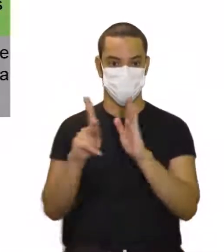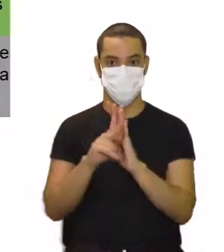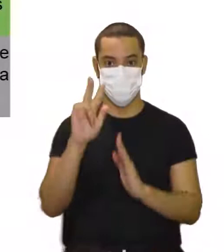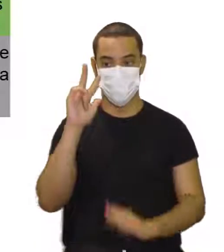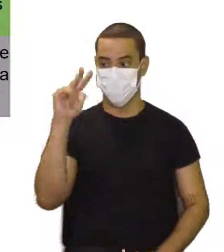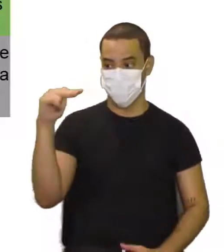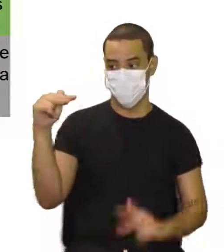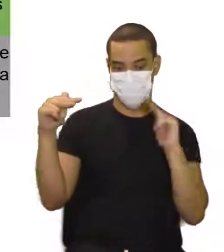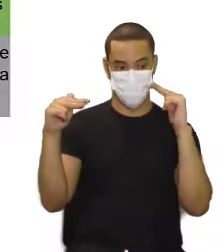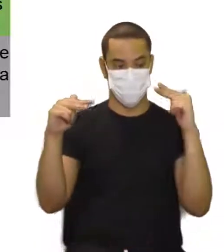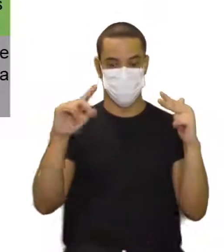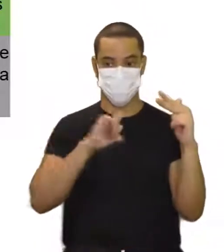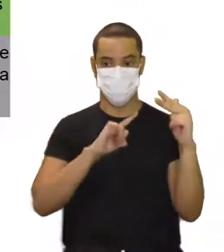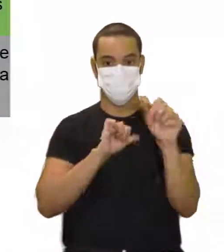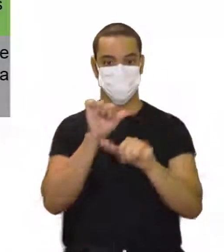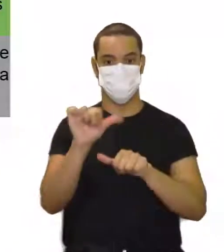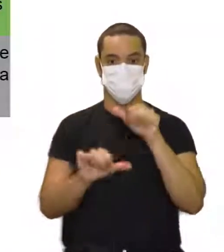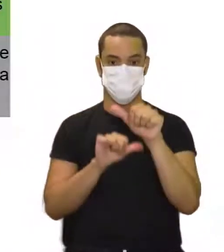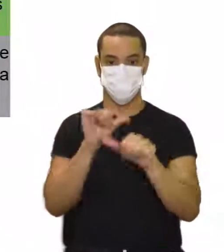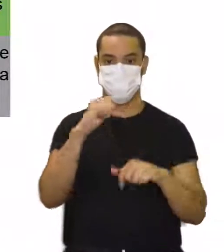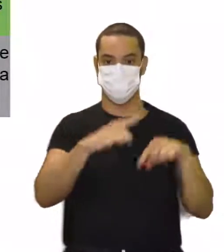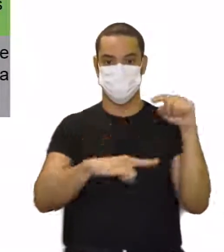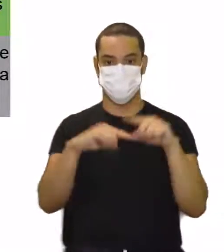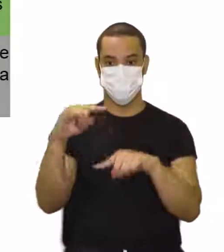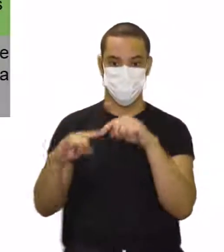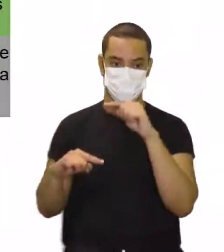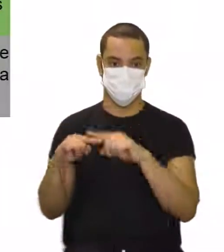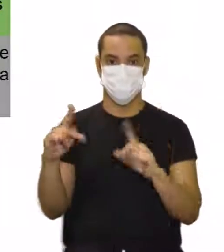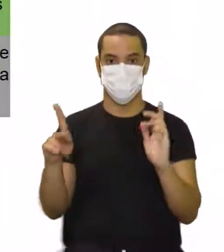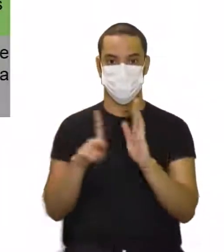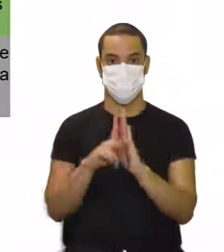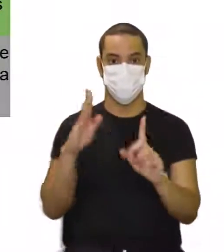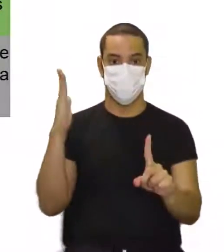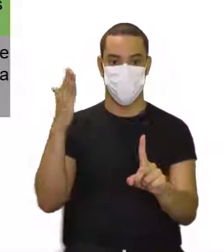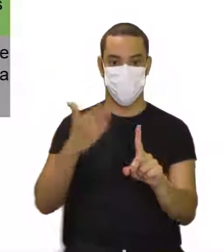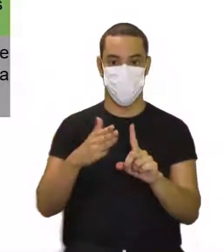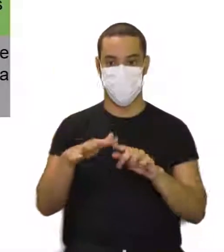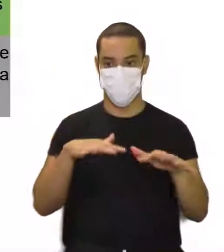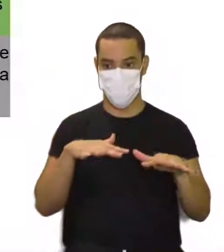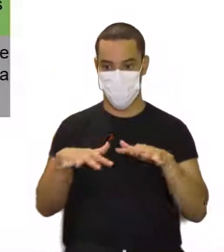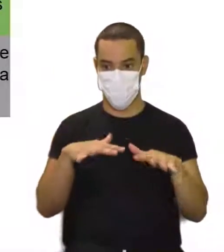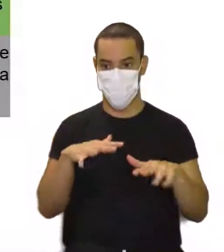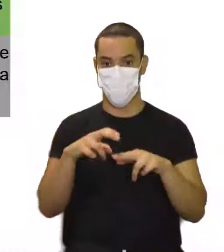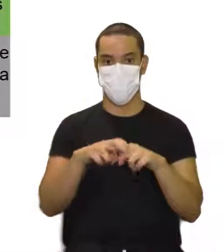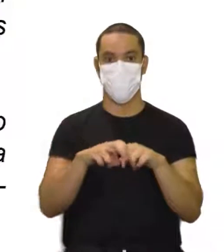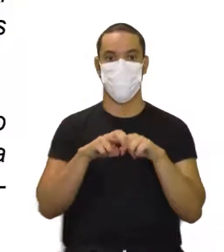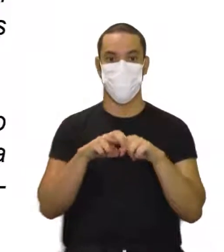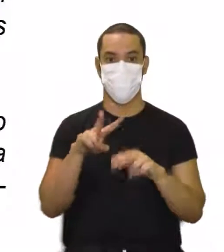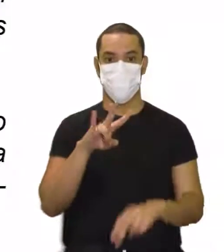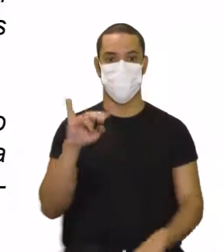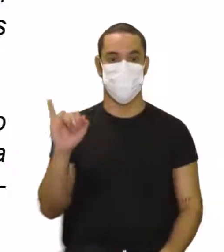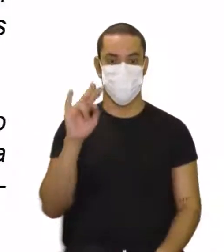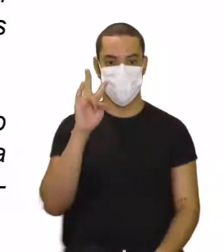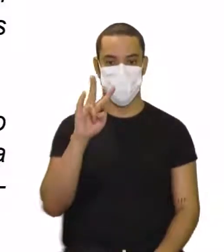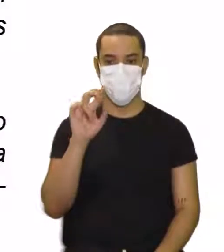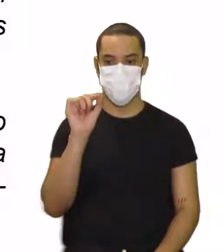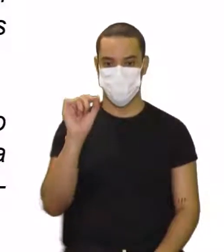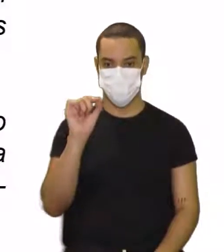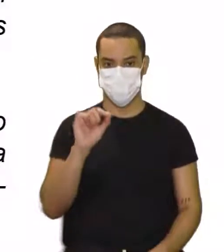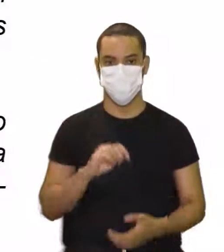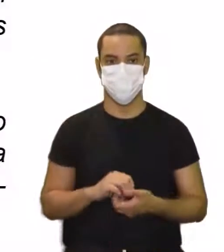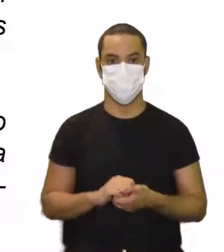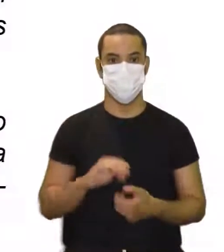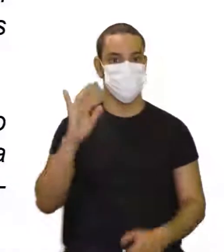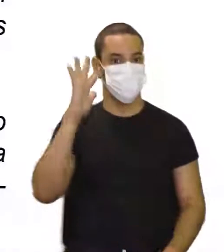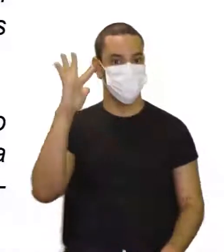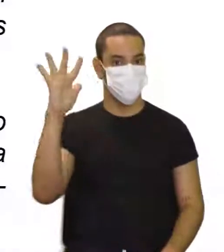o comprimento de um objeto na direção desse movimento. Então, nós vamos ver aí esta parte. Então, a teoria